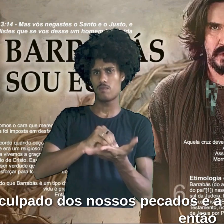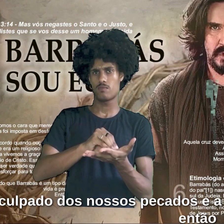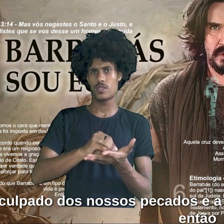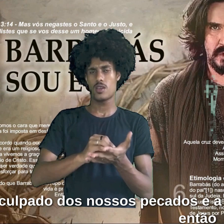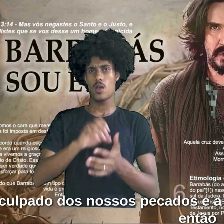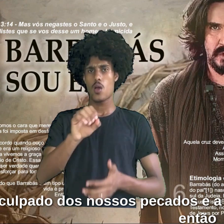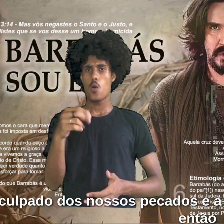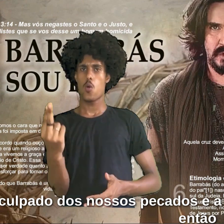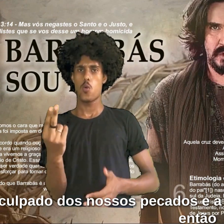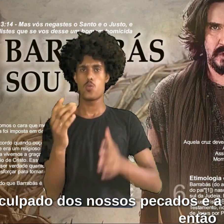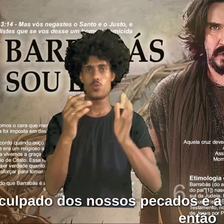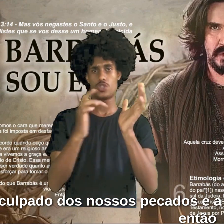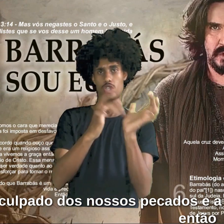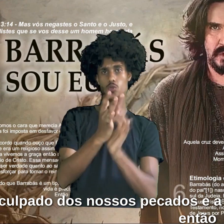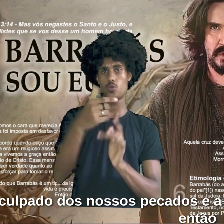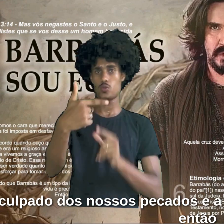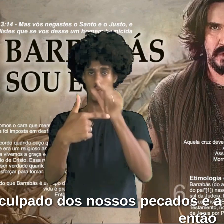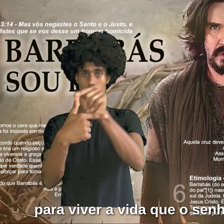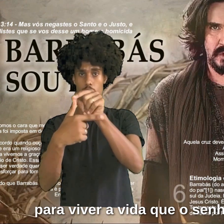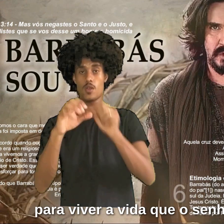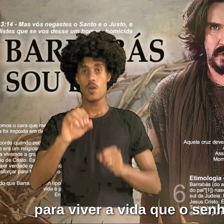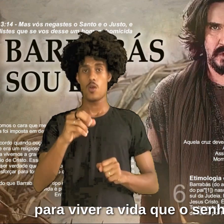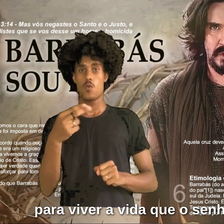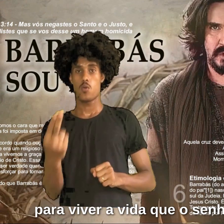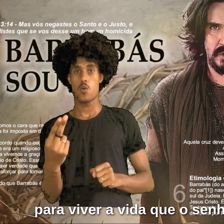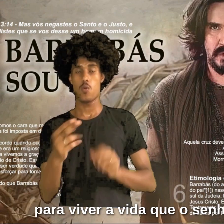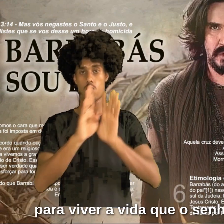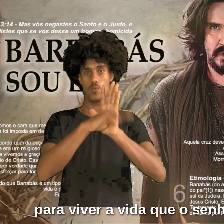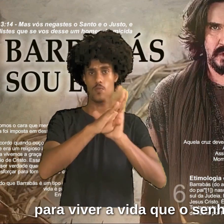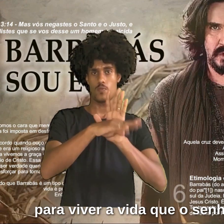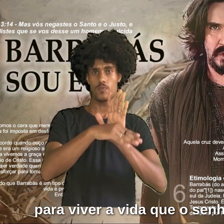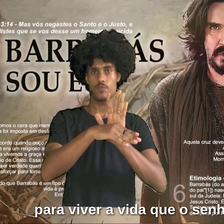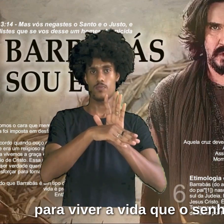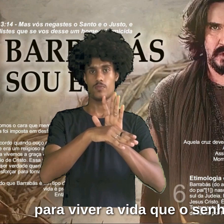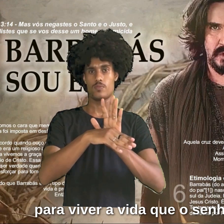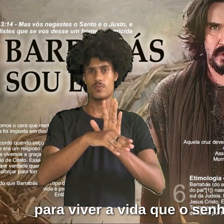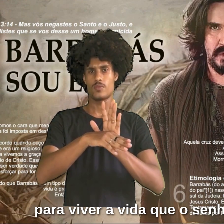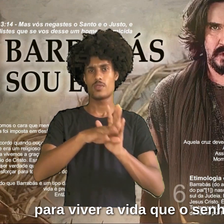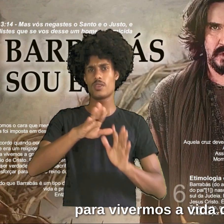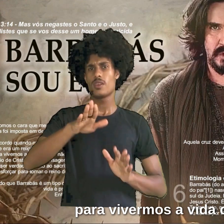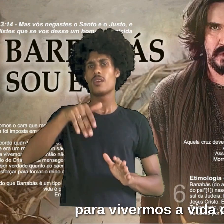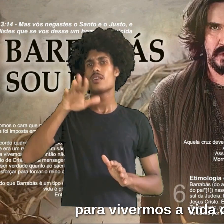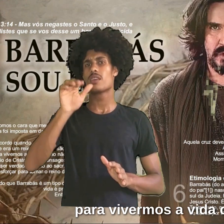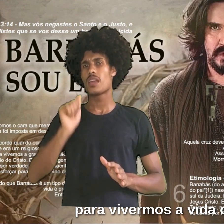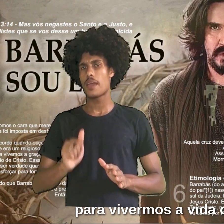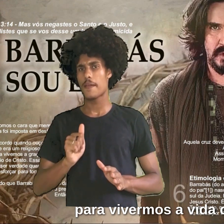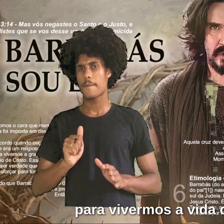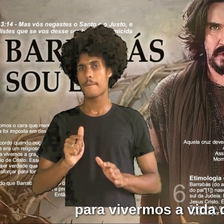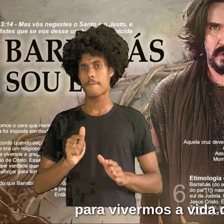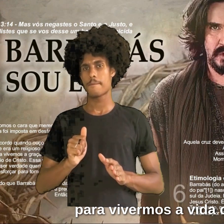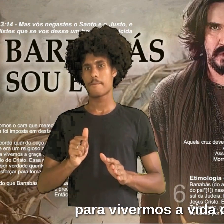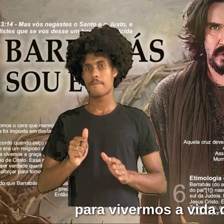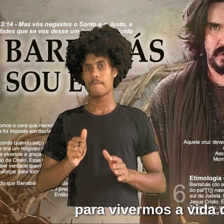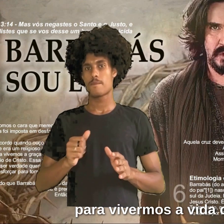nossos pecados, a gente pudesse estar livre então para viver a vida que o Senhor nos designou, ok? Para vivermos a vida de